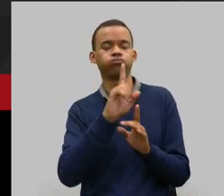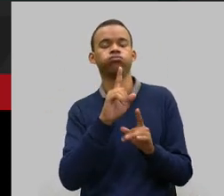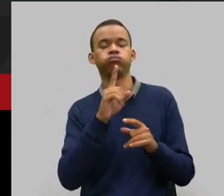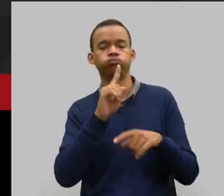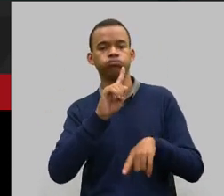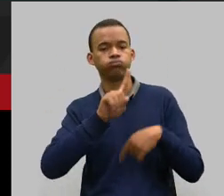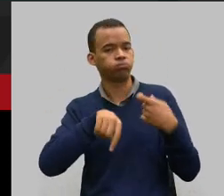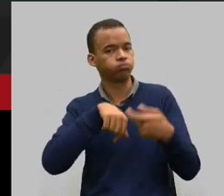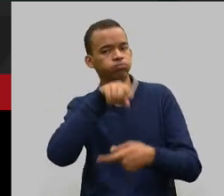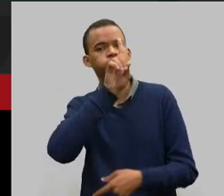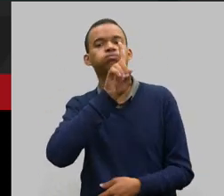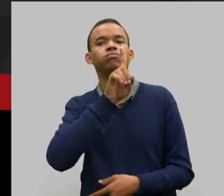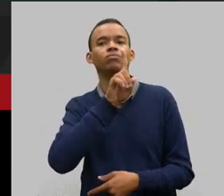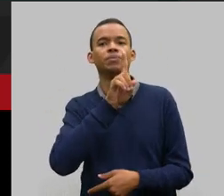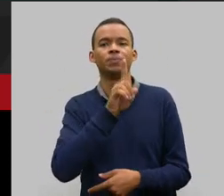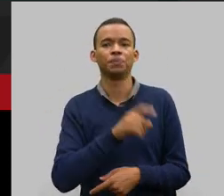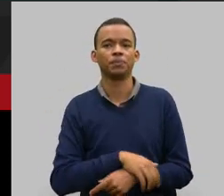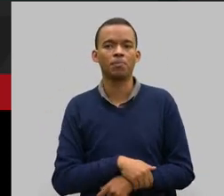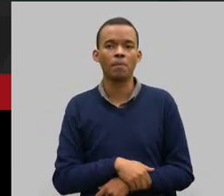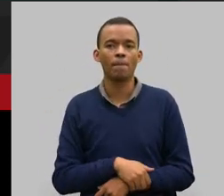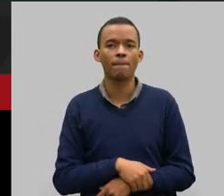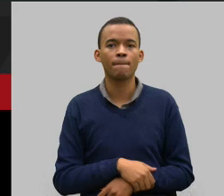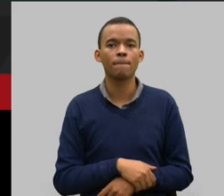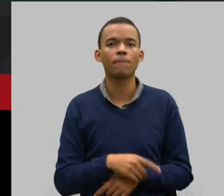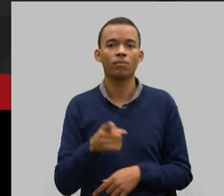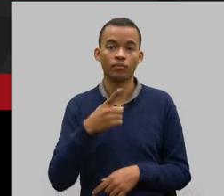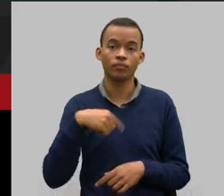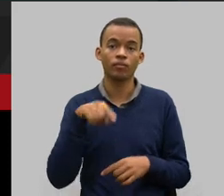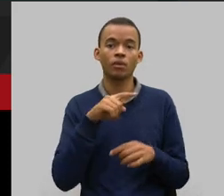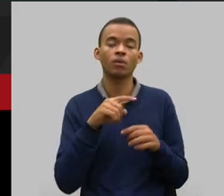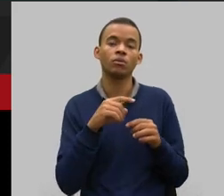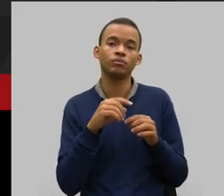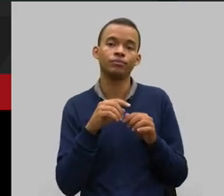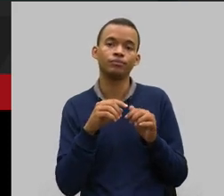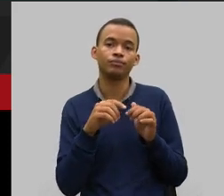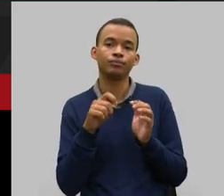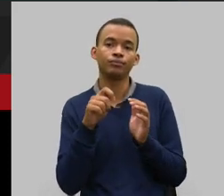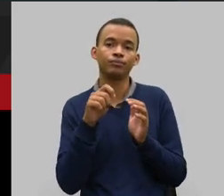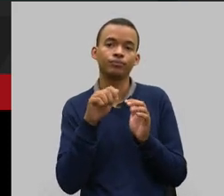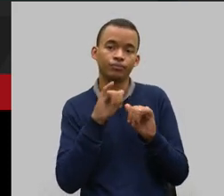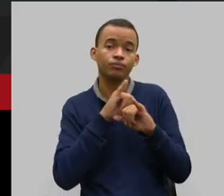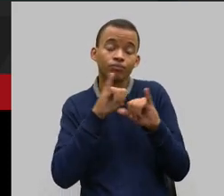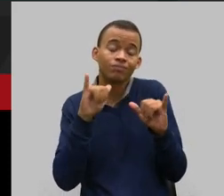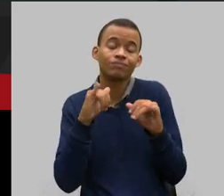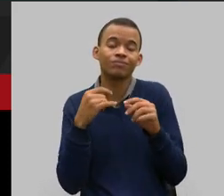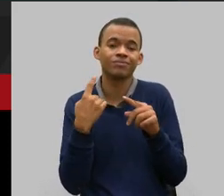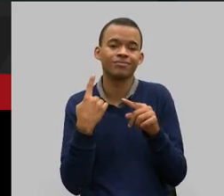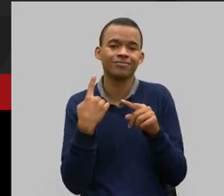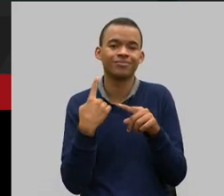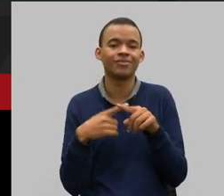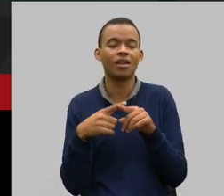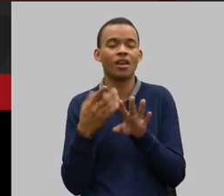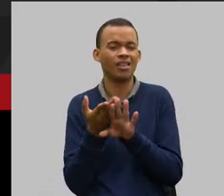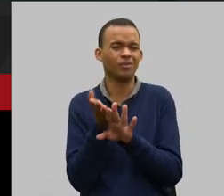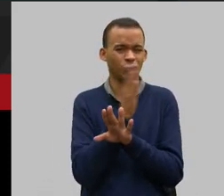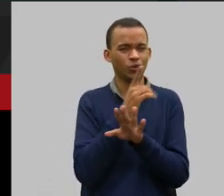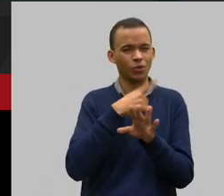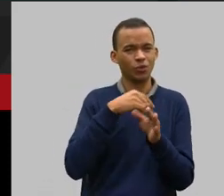pode eh registrar também que a época nós tínhamos